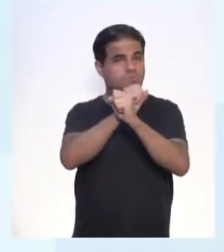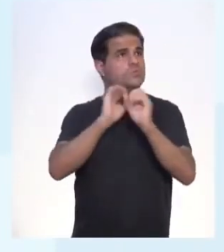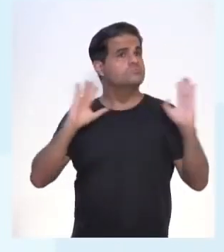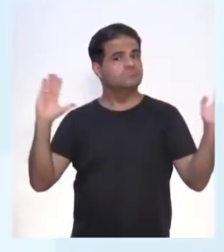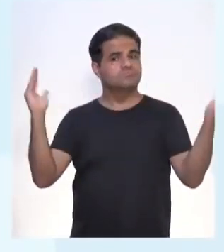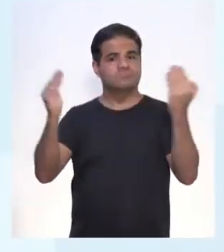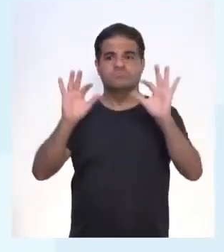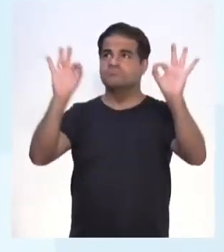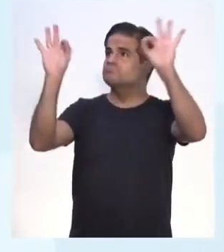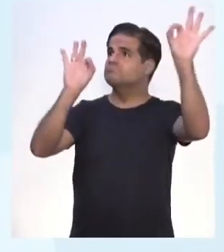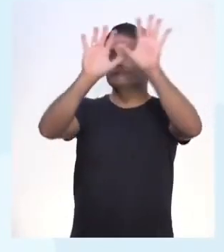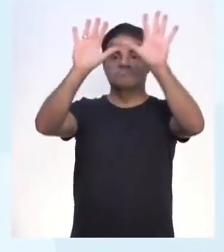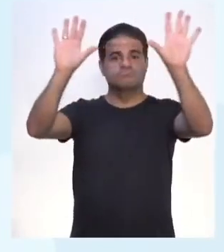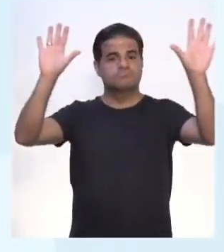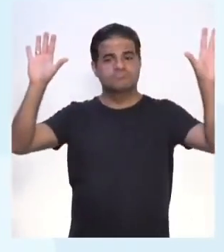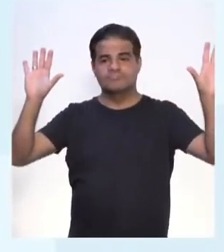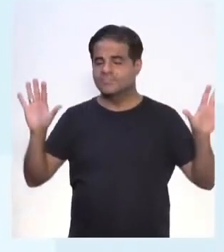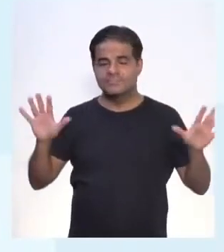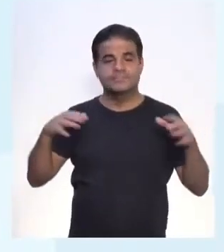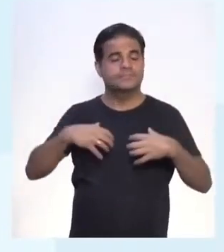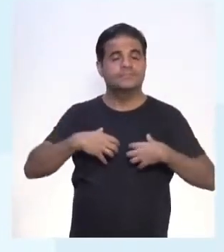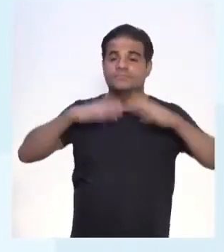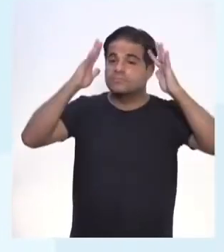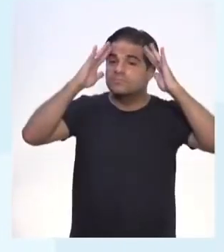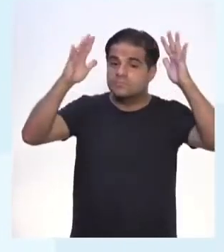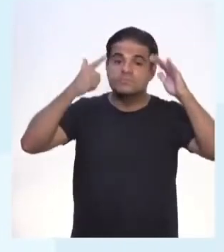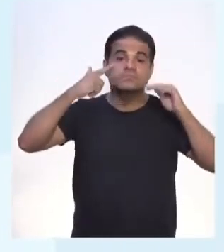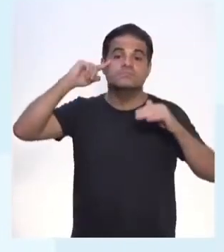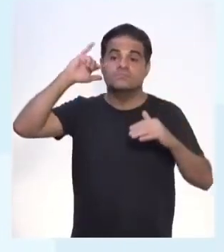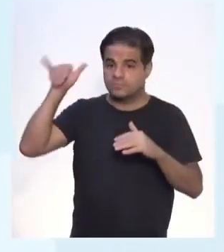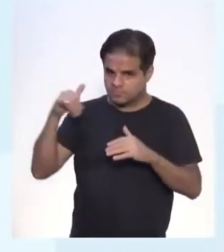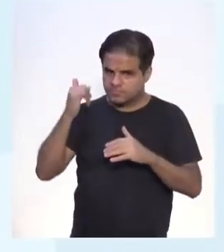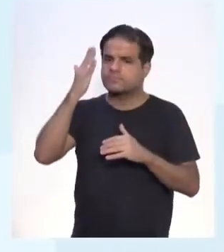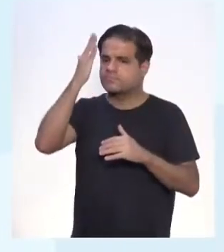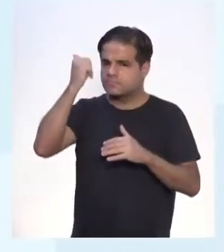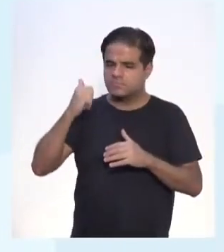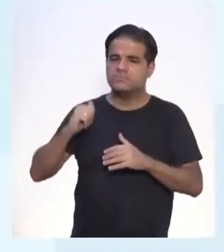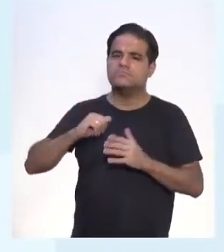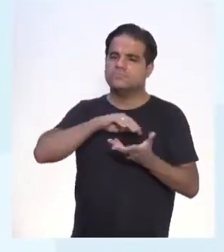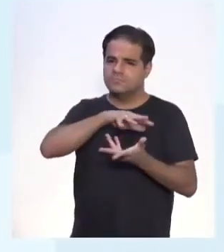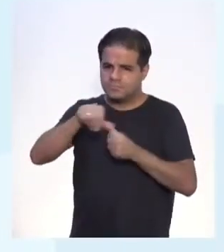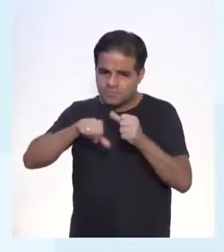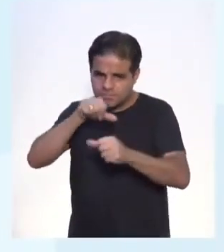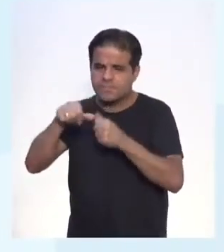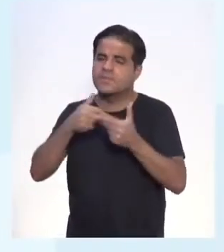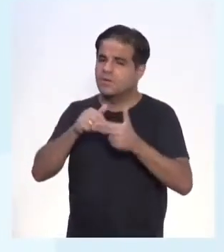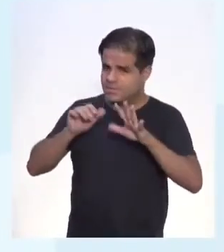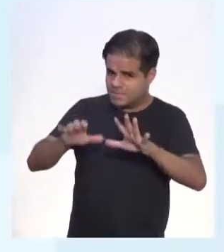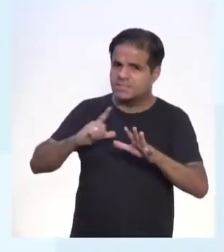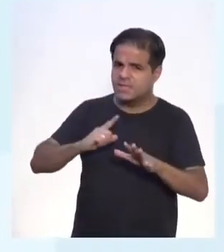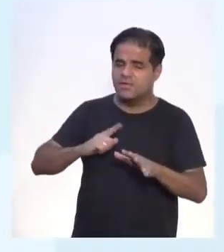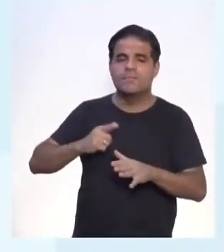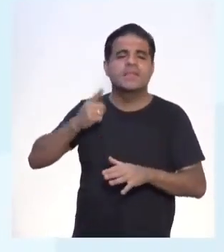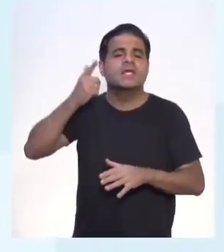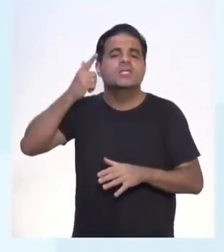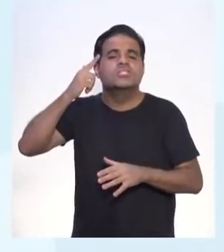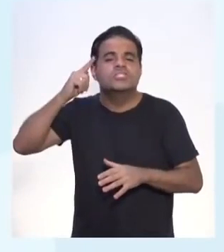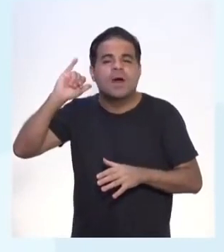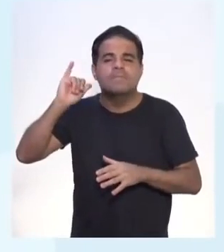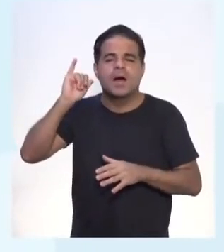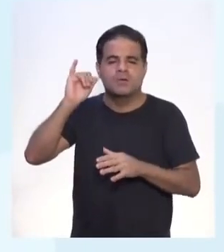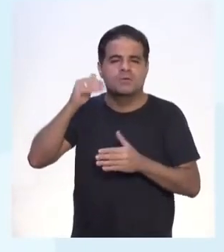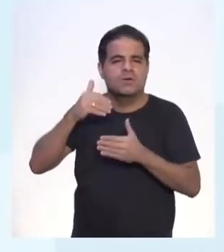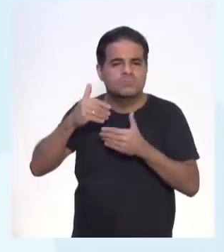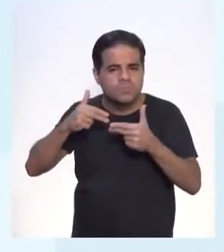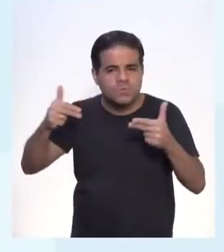jeito, decorada dessa maneira. Claro, né? Pensando num Japão tradicional, a gente sabe aí, globalização, mudanças, enfim. Mas, em algum momento, isso